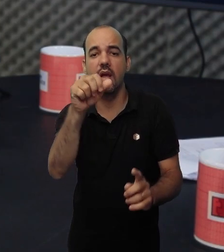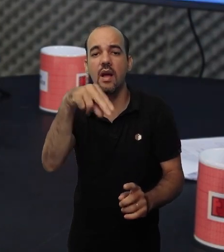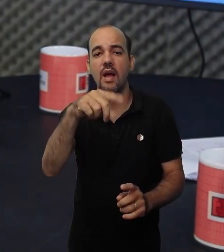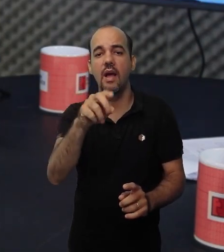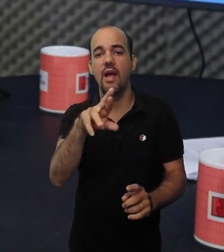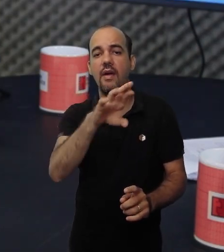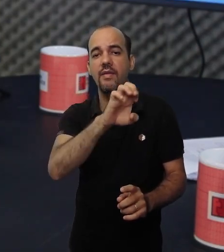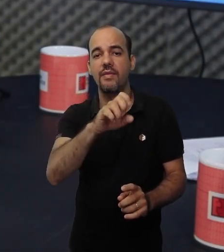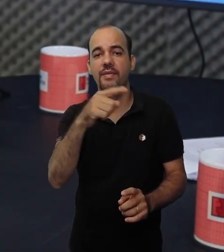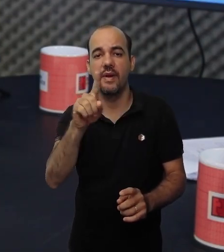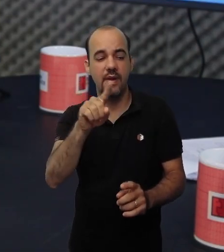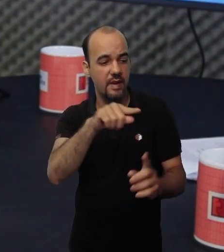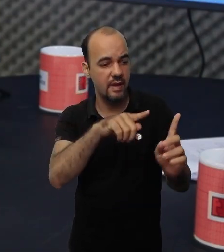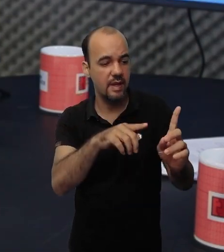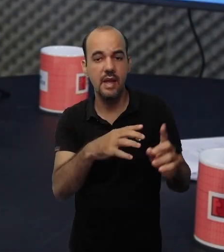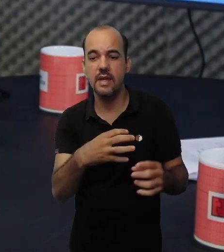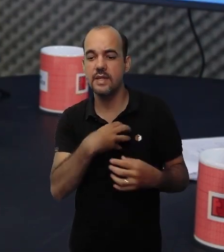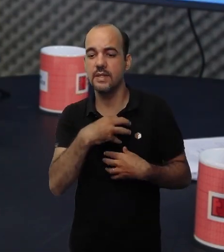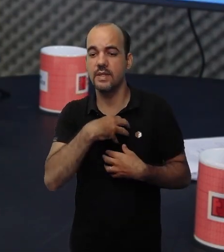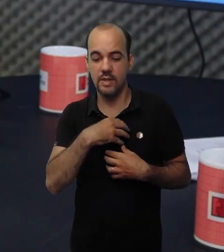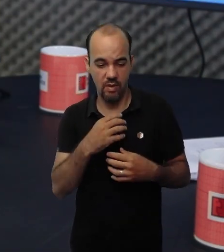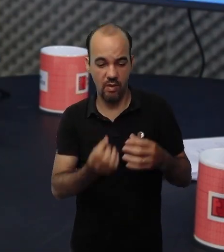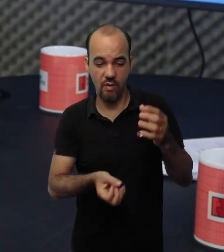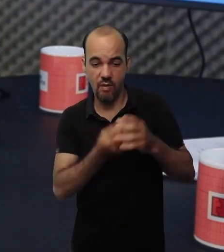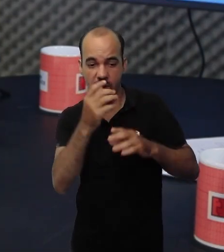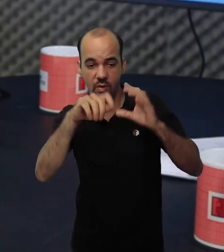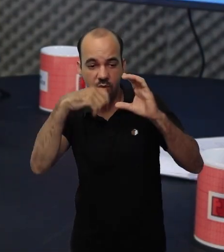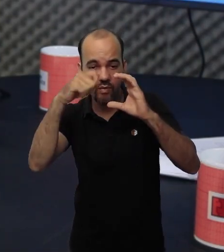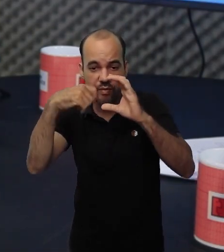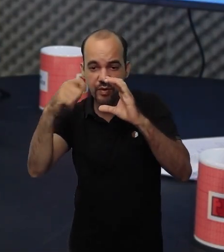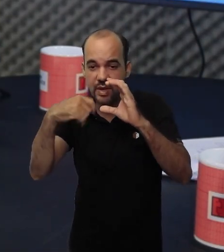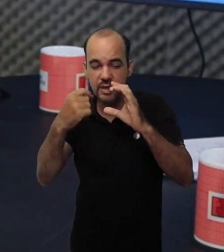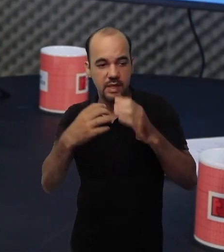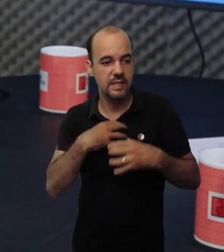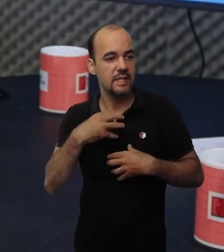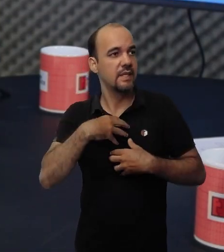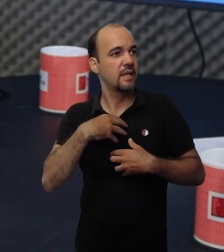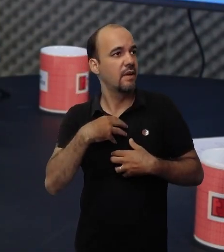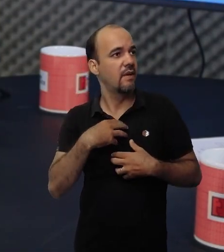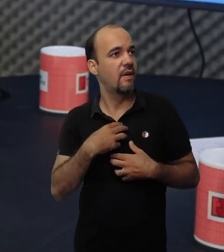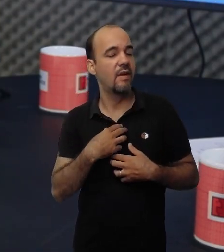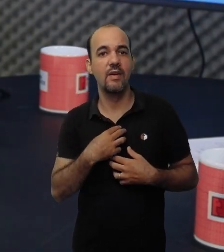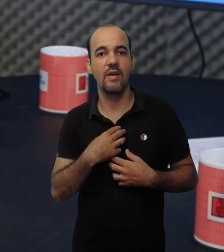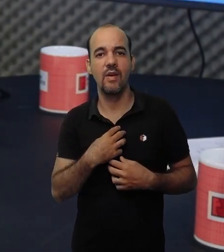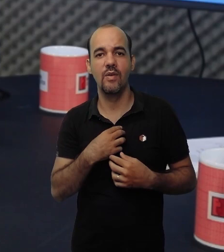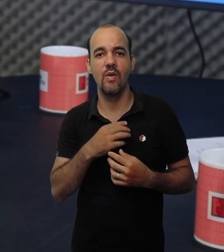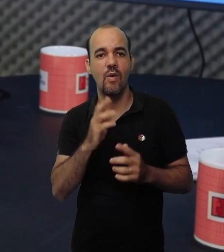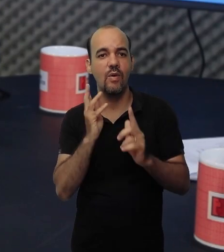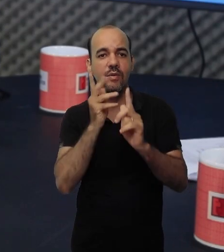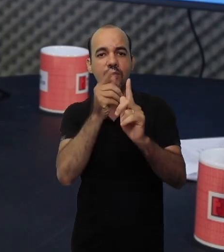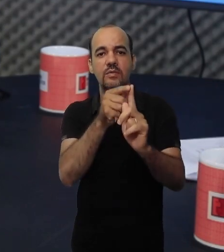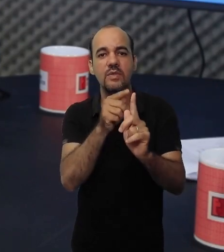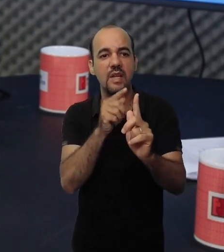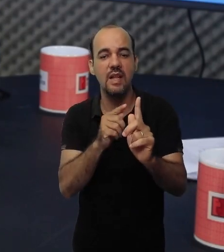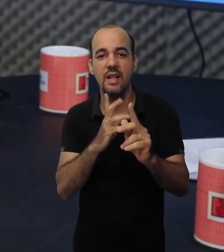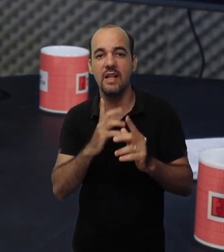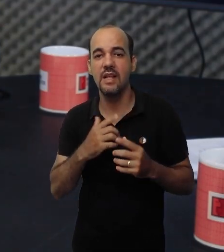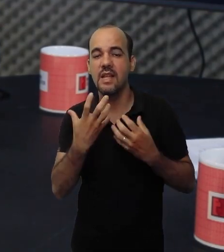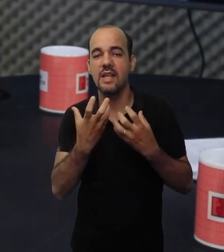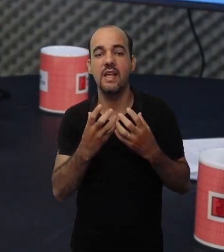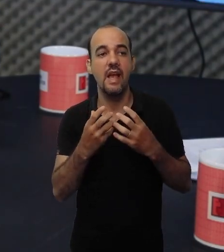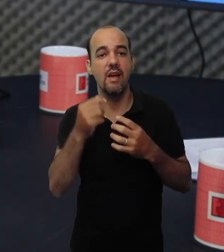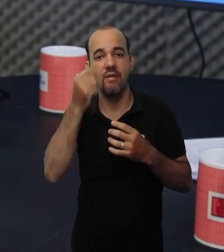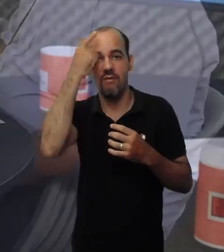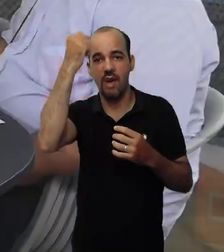se achou na pessoa do jornalista. Então hoje ele quer fazer vestibular para jornalismo. Isso é muito importante. Isso é importante demais,